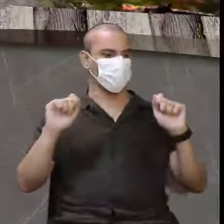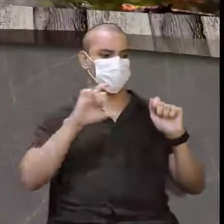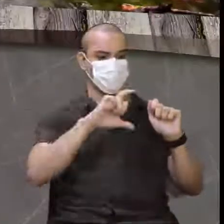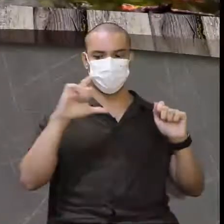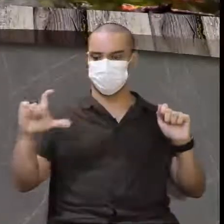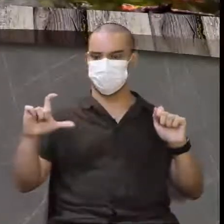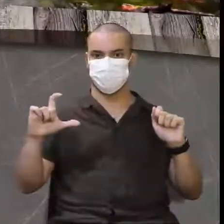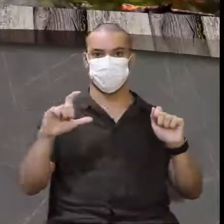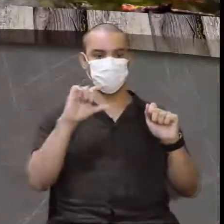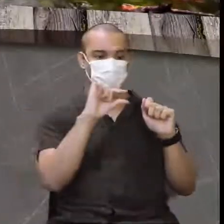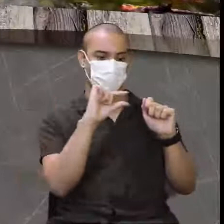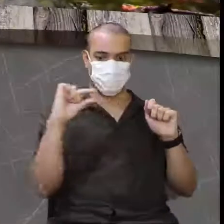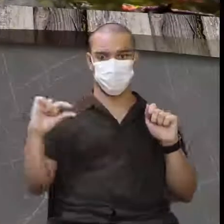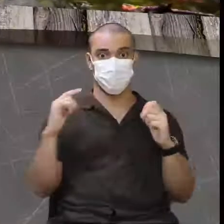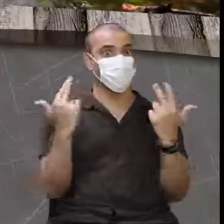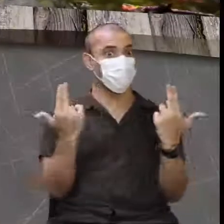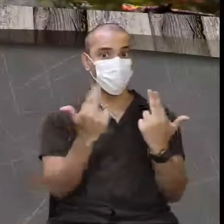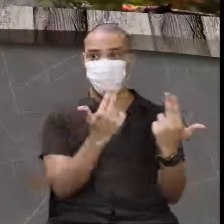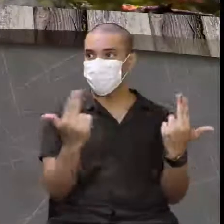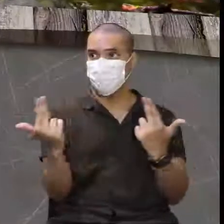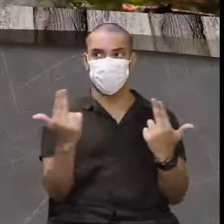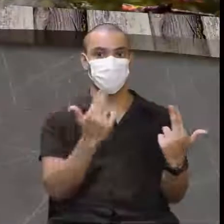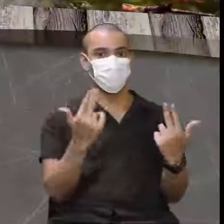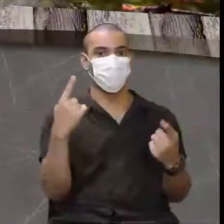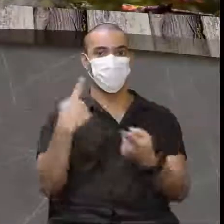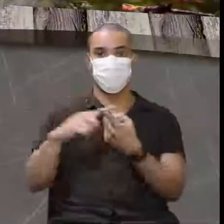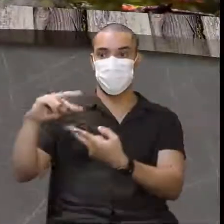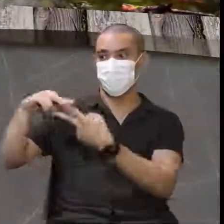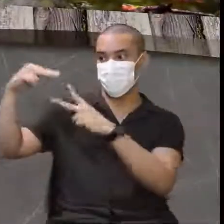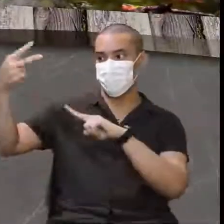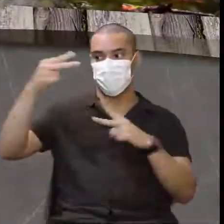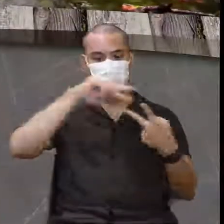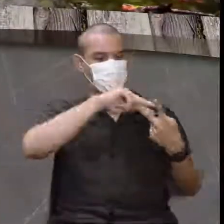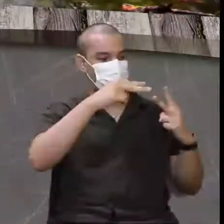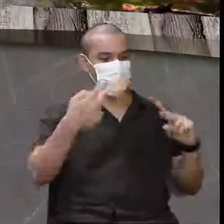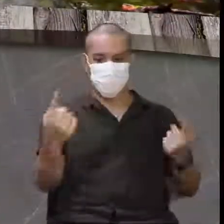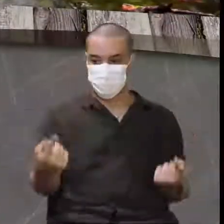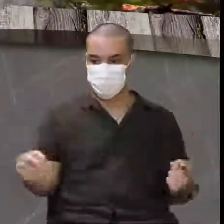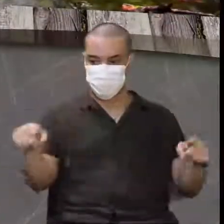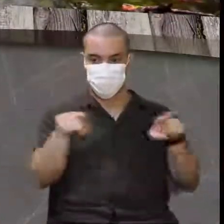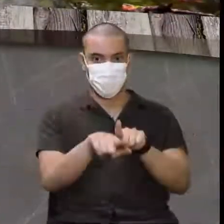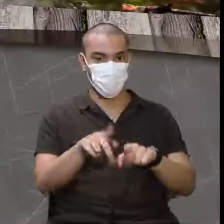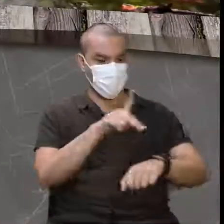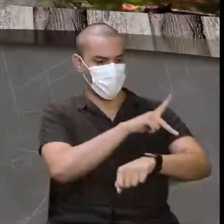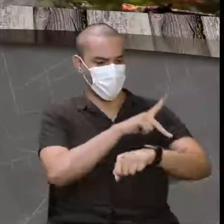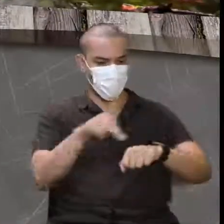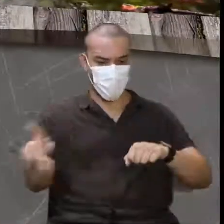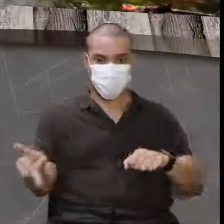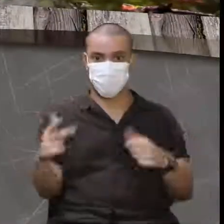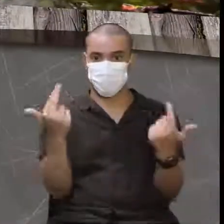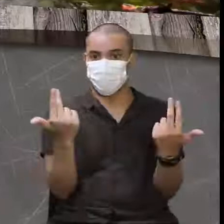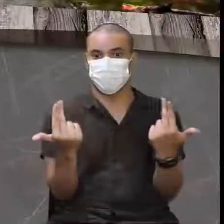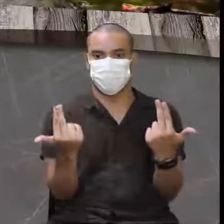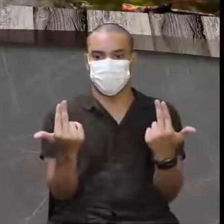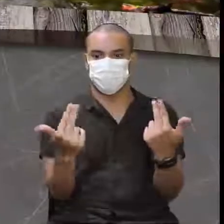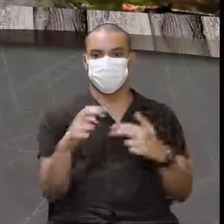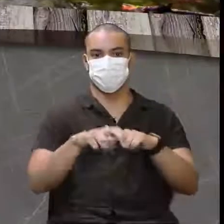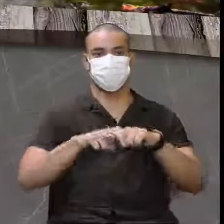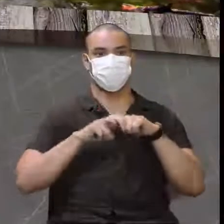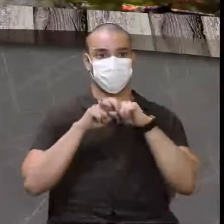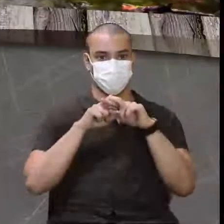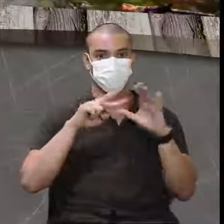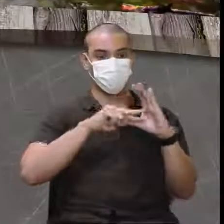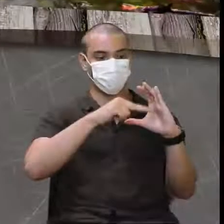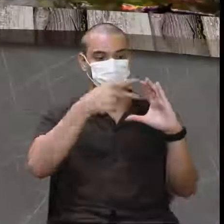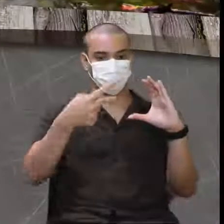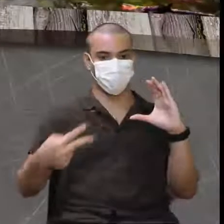Azinho, azinho. Qual a importância disso? Que ele ia gerar uma geração pura. Ou seja, os